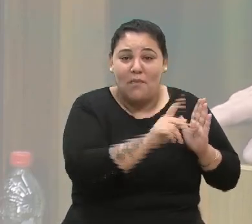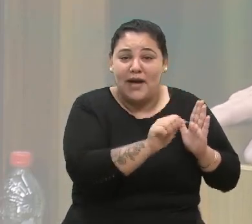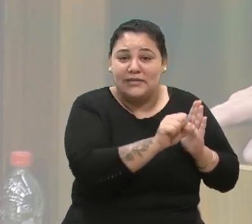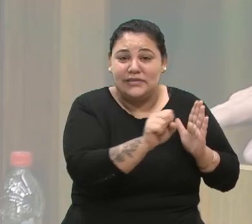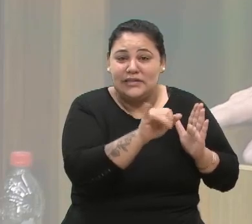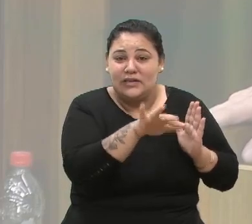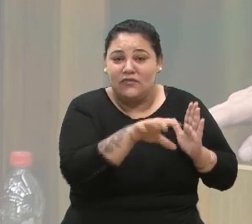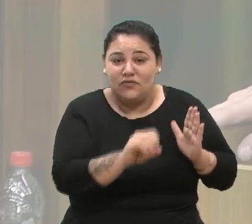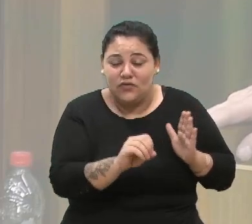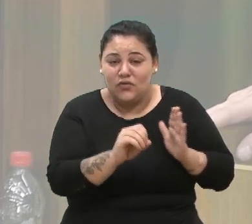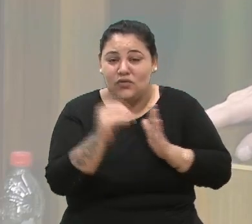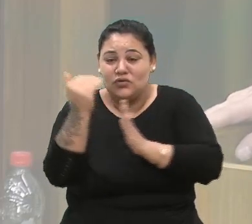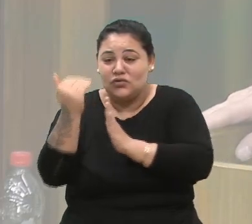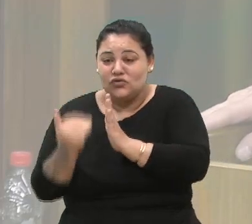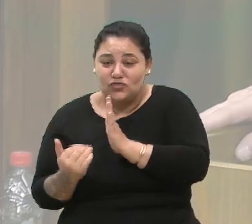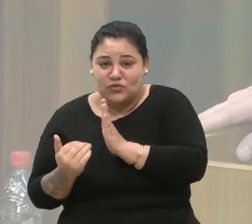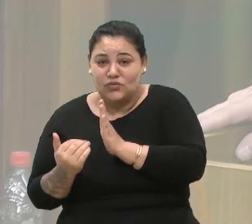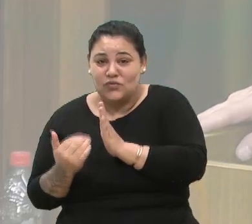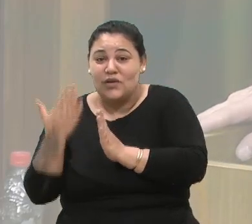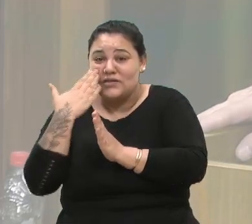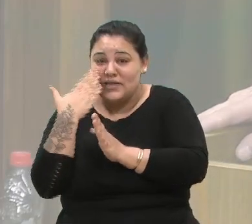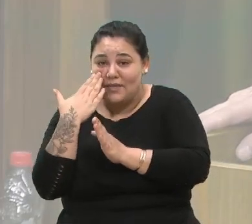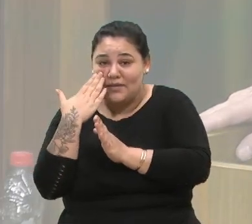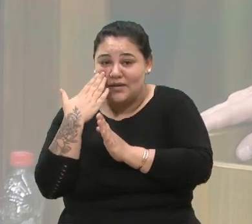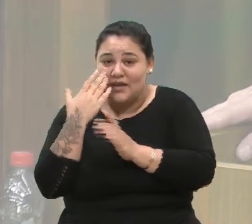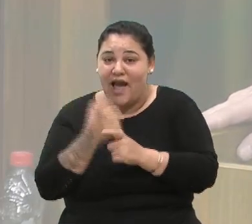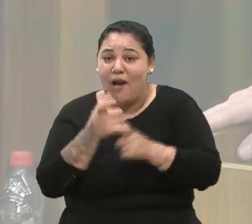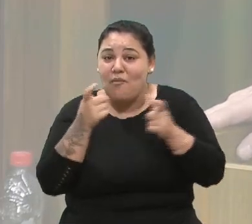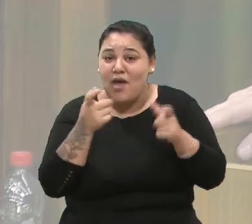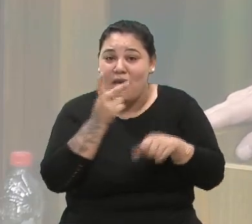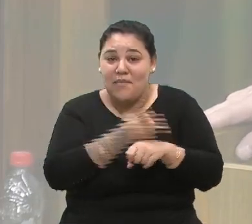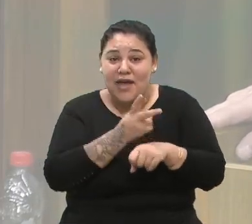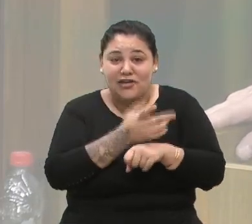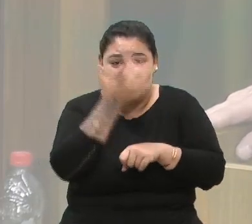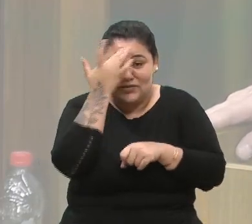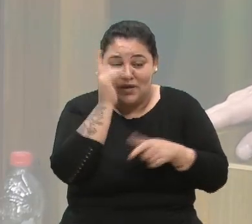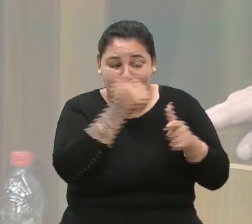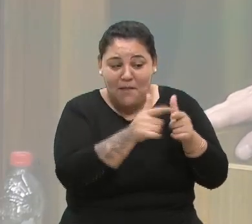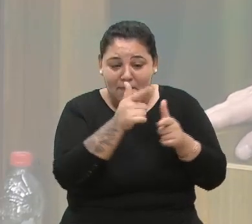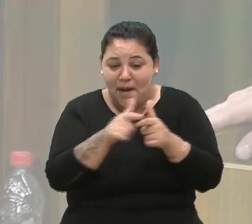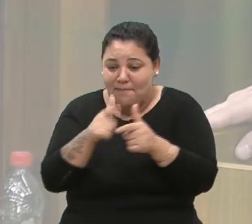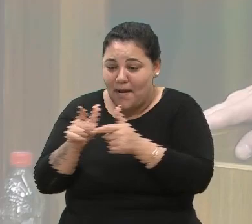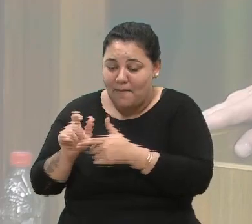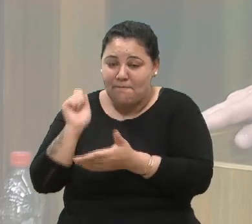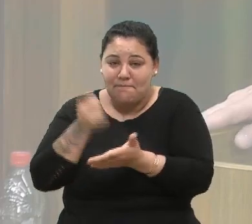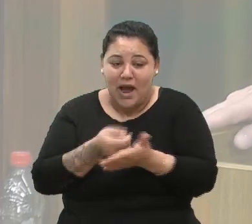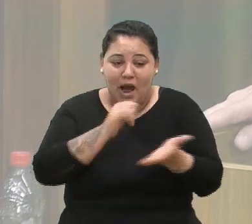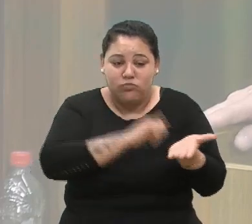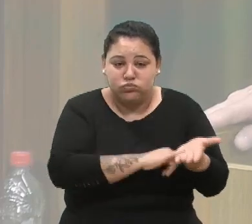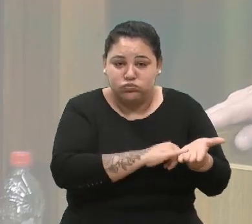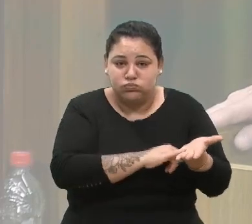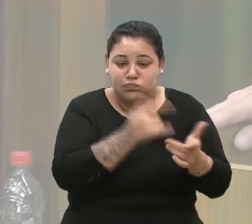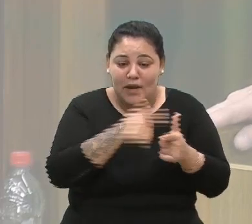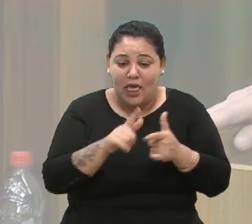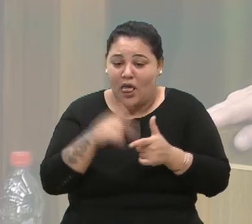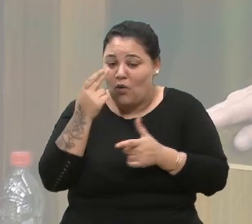gente sabe que aumentou os empréstimos sim, a gente não sabe se foi parcelado imposto como foi parcelado há 2 anos atrás.